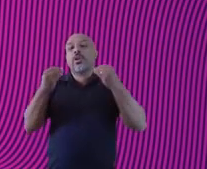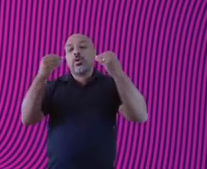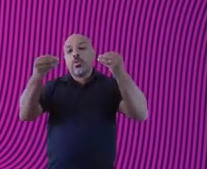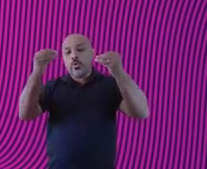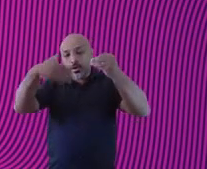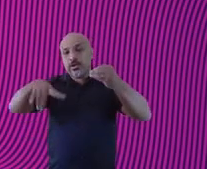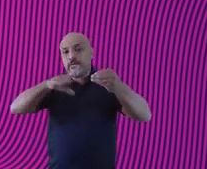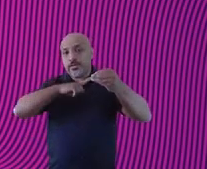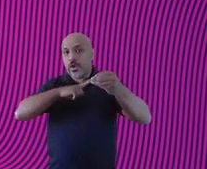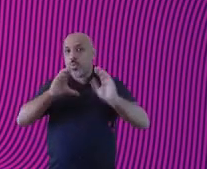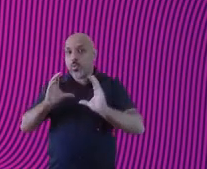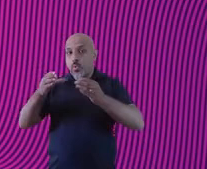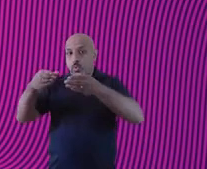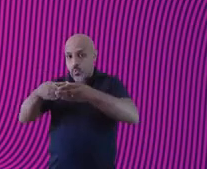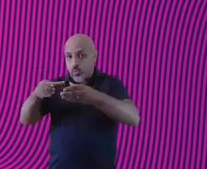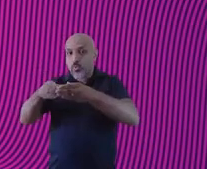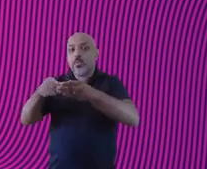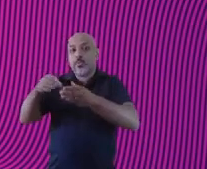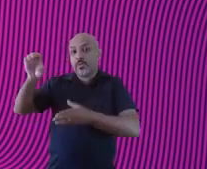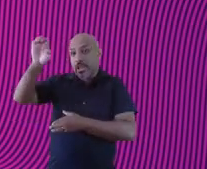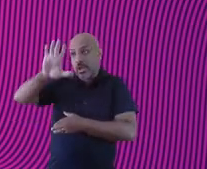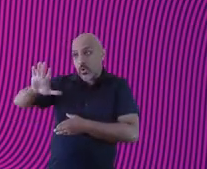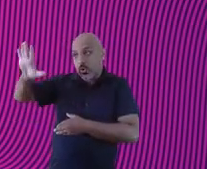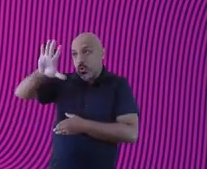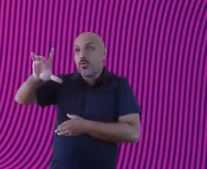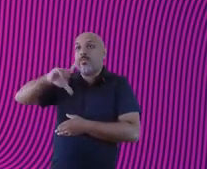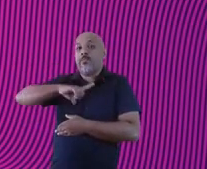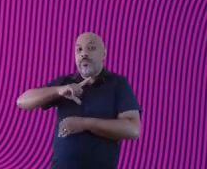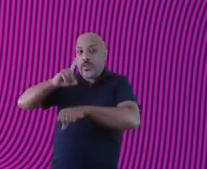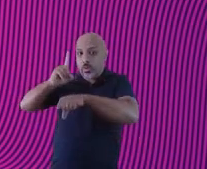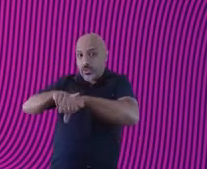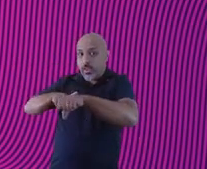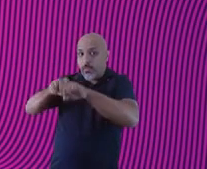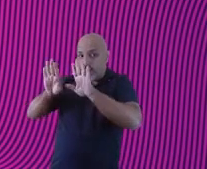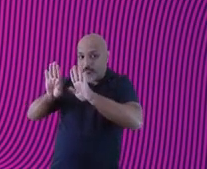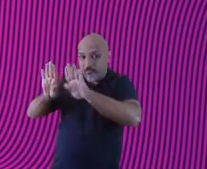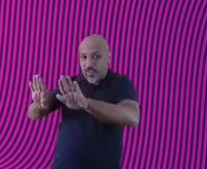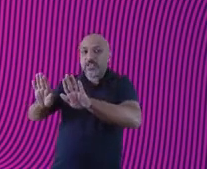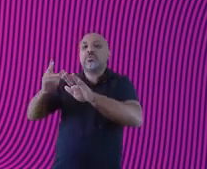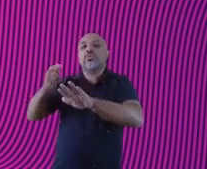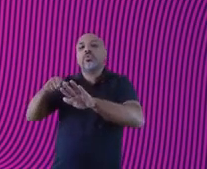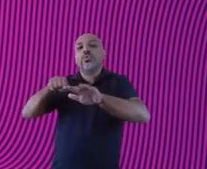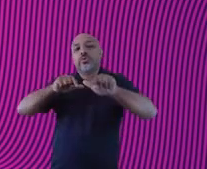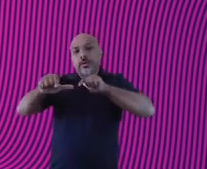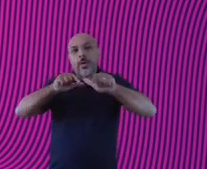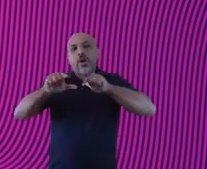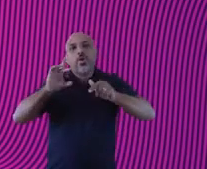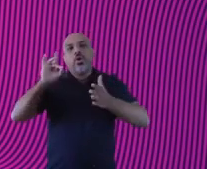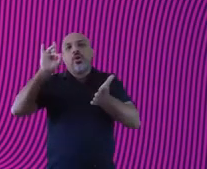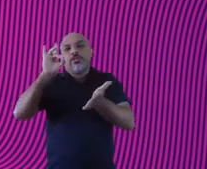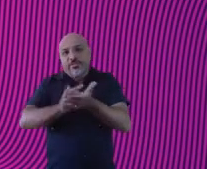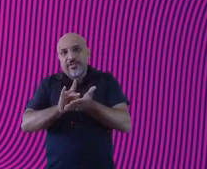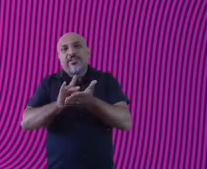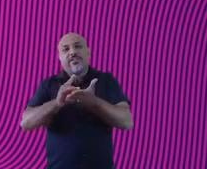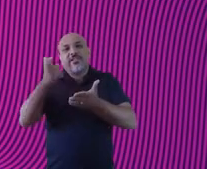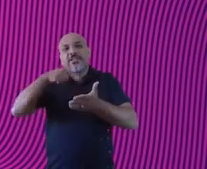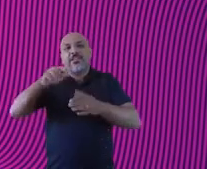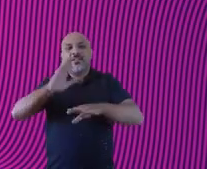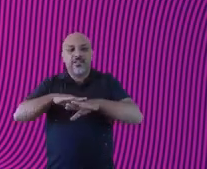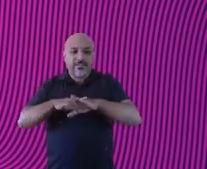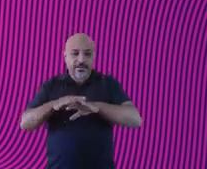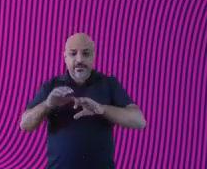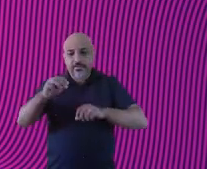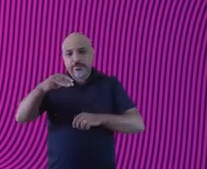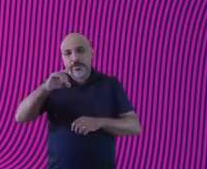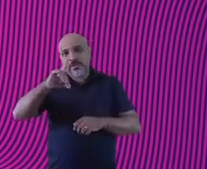grupo, que é o europeu, que faz um tempo fixo. O trabalho original, que colocou a lenalidomida